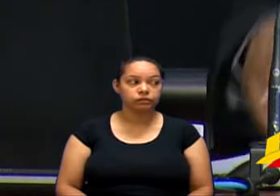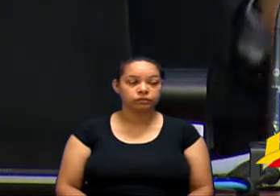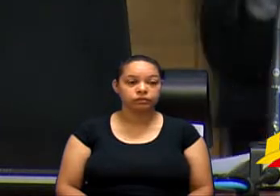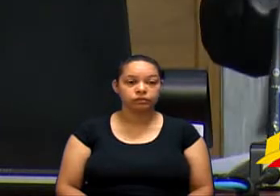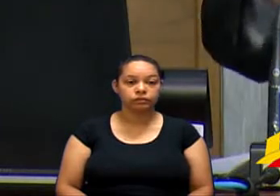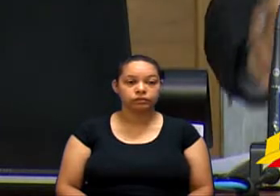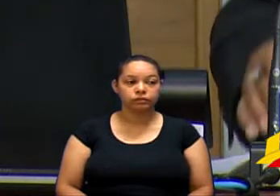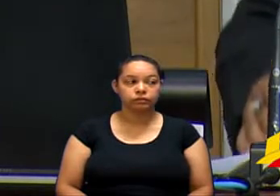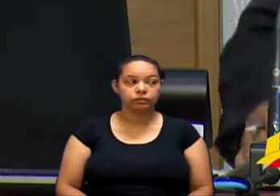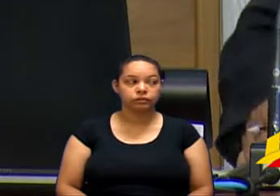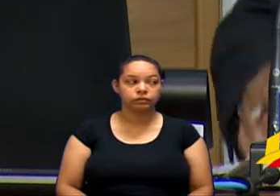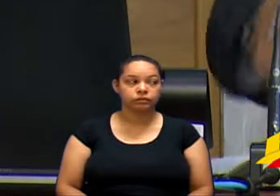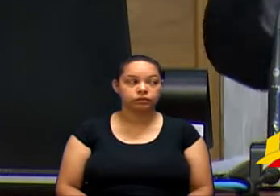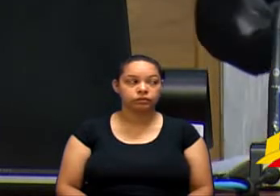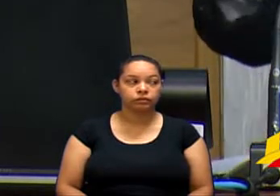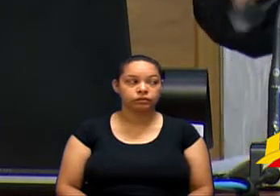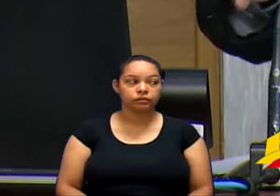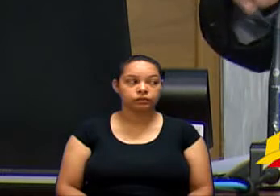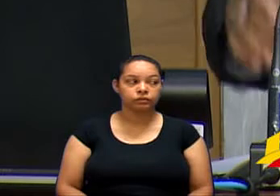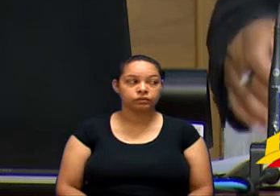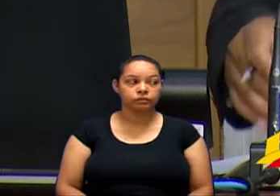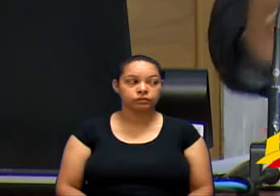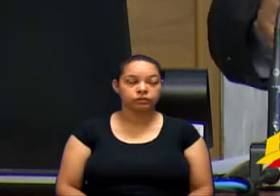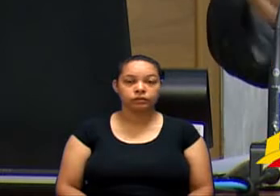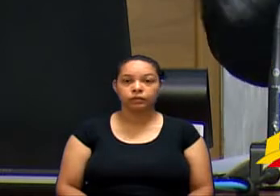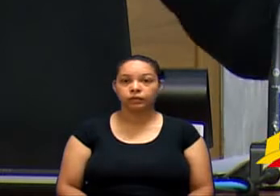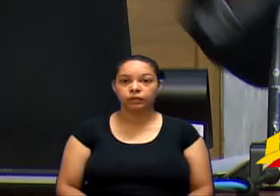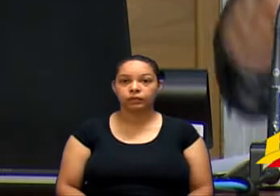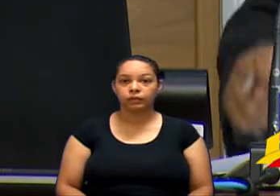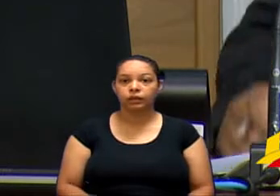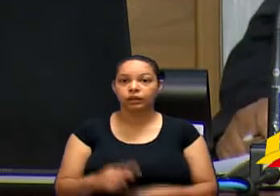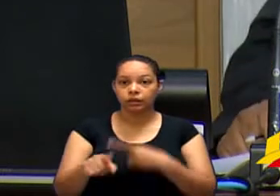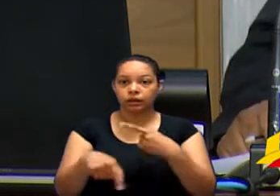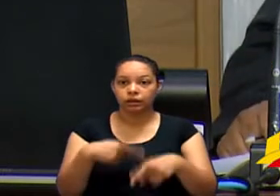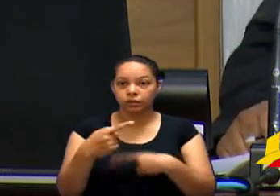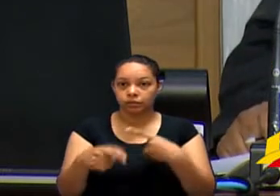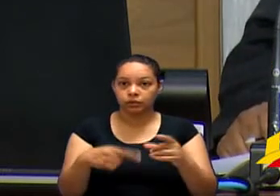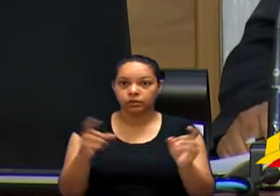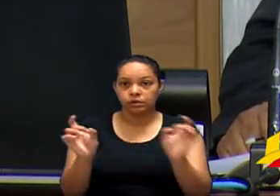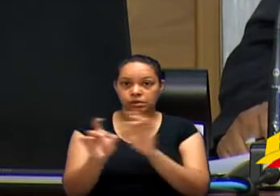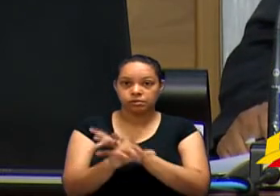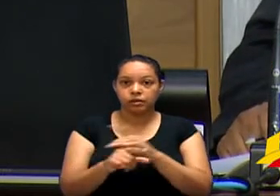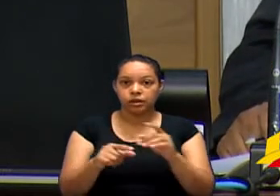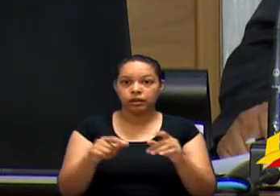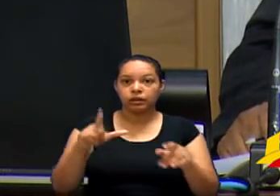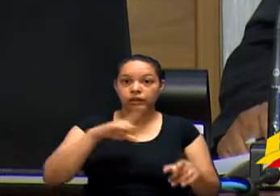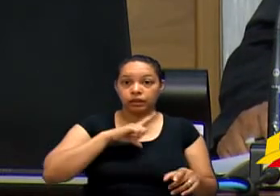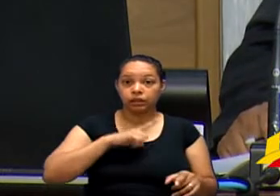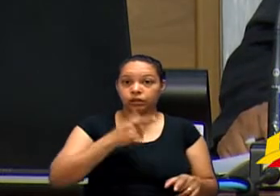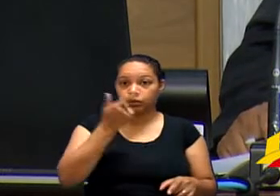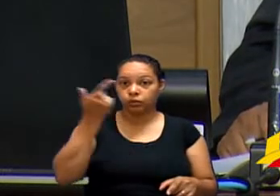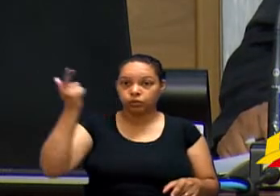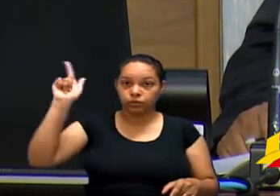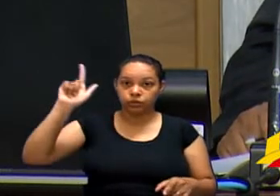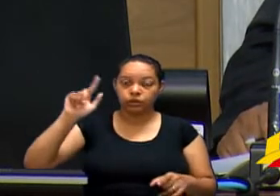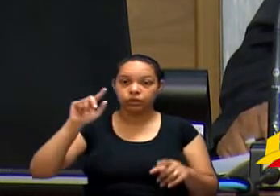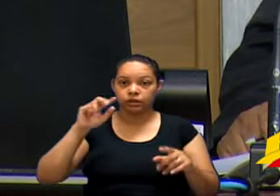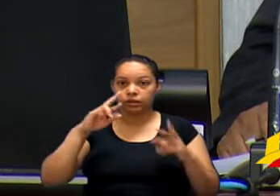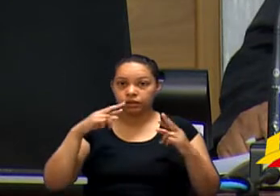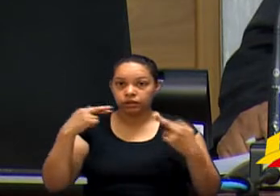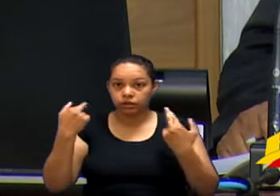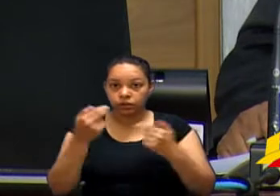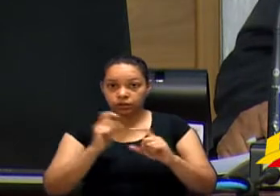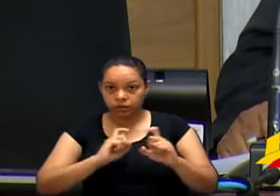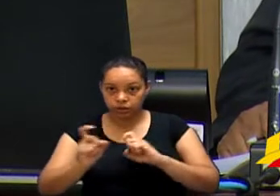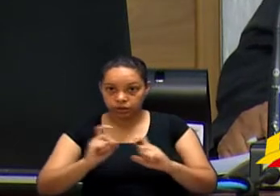até para convidar os senhores assim que terminar a reunião nós temos uma reunião Vereador França